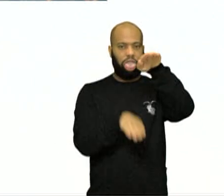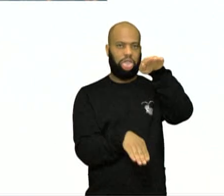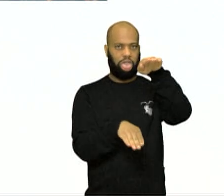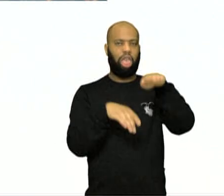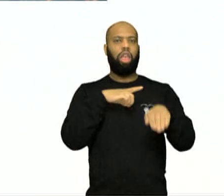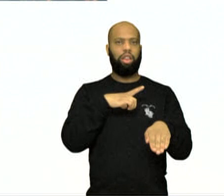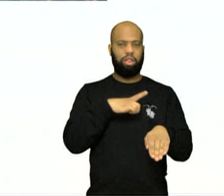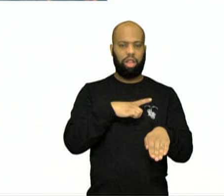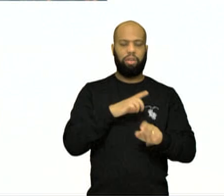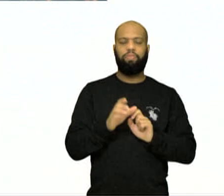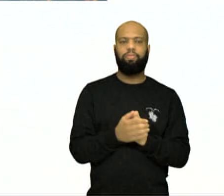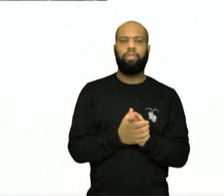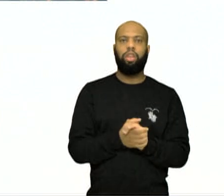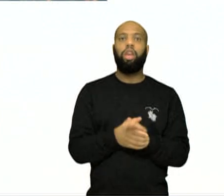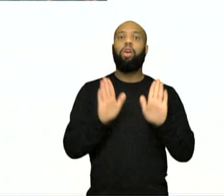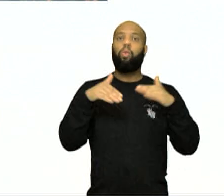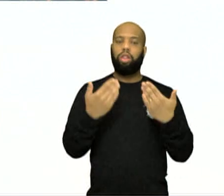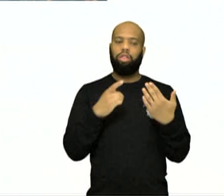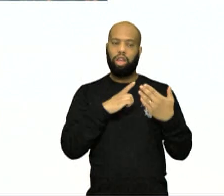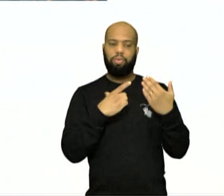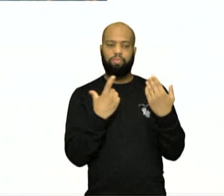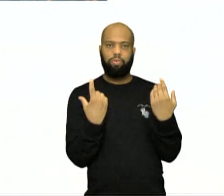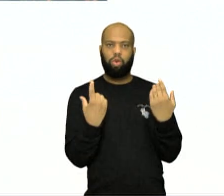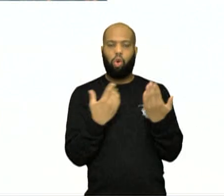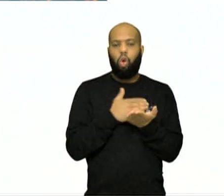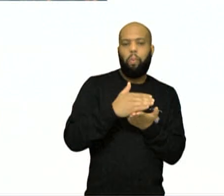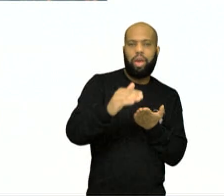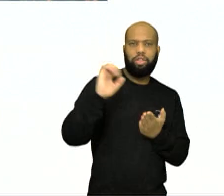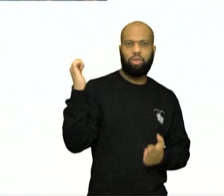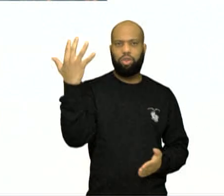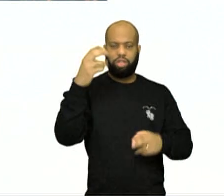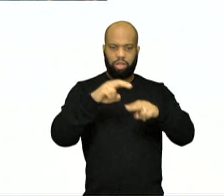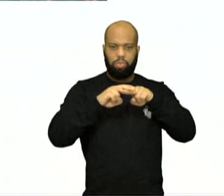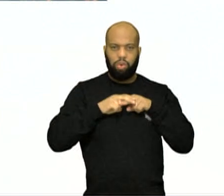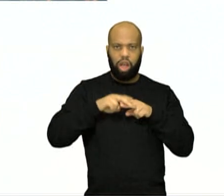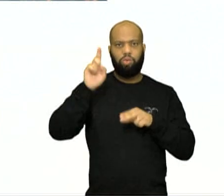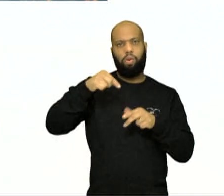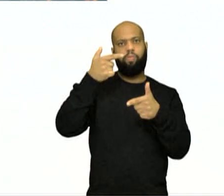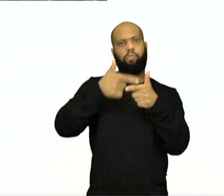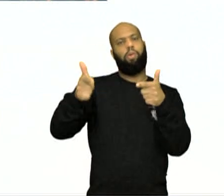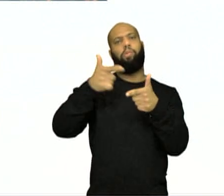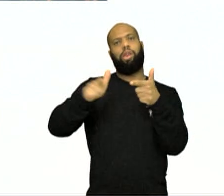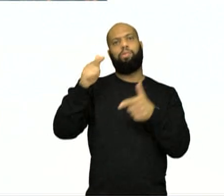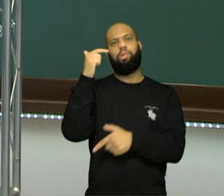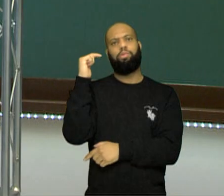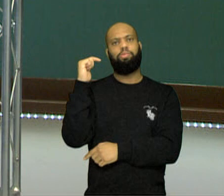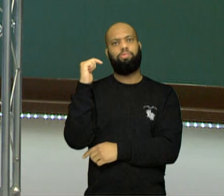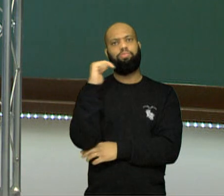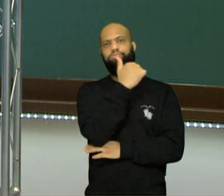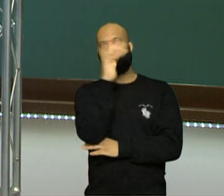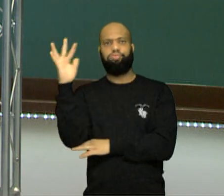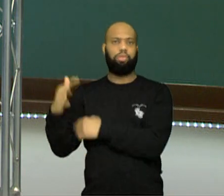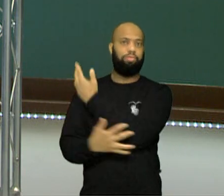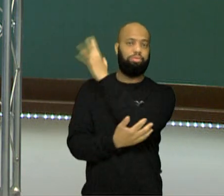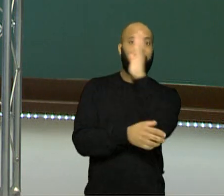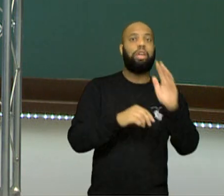desequilíbrio provocado por um choque ou um trauma ecológico, vamos dizer assim. Uma mudança,